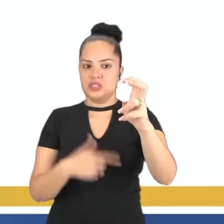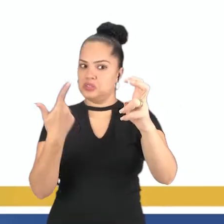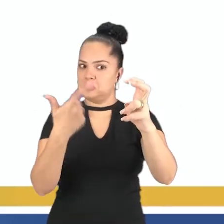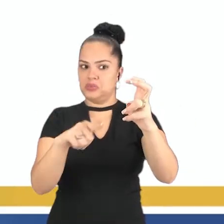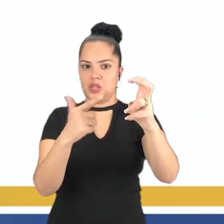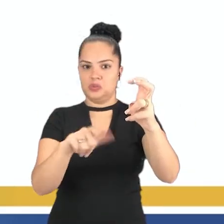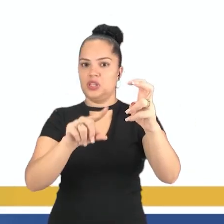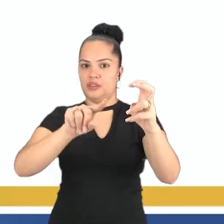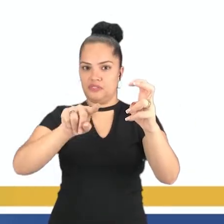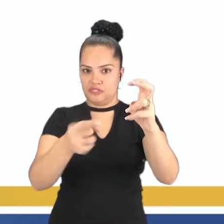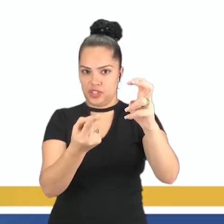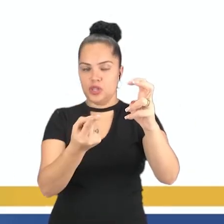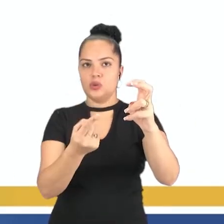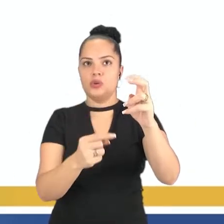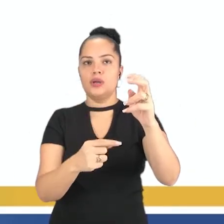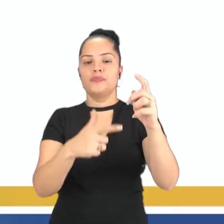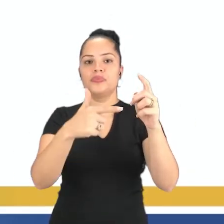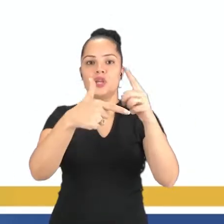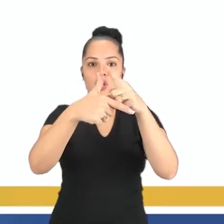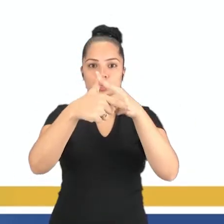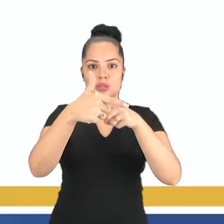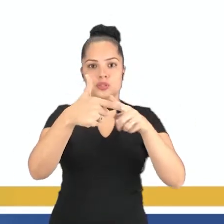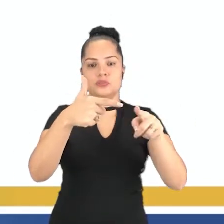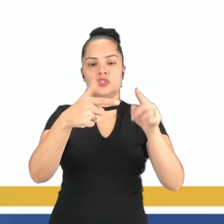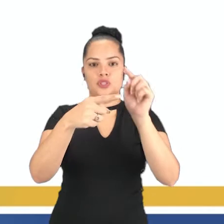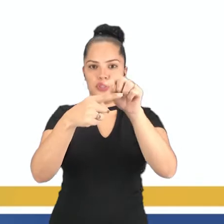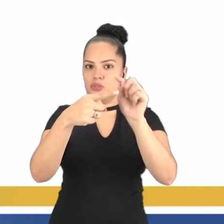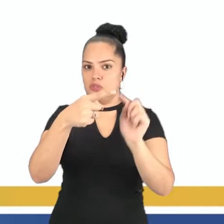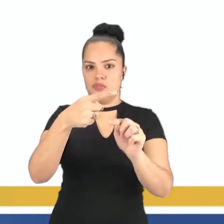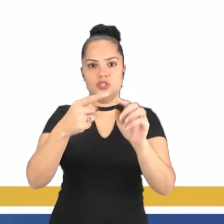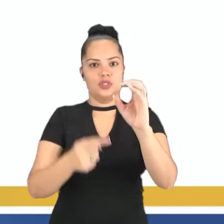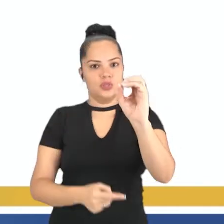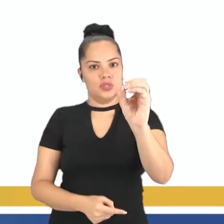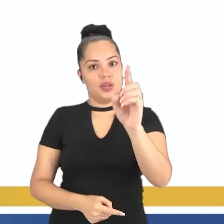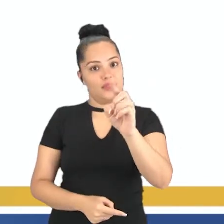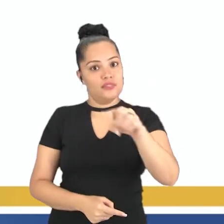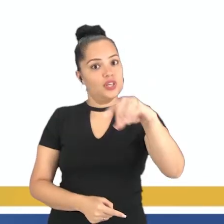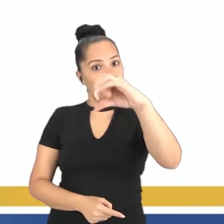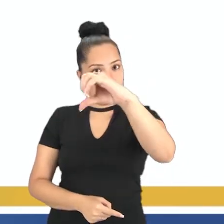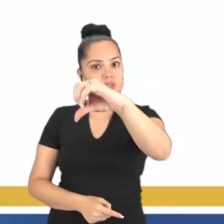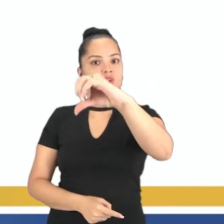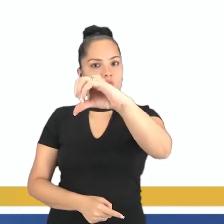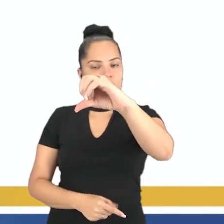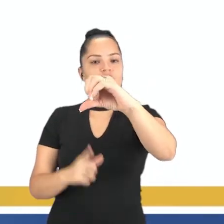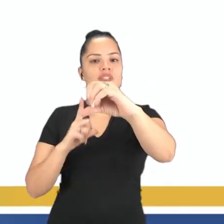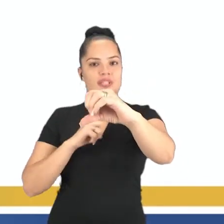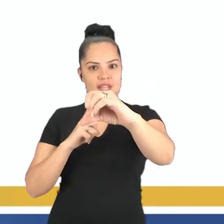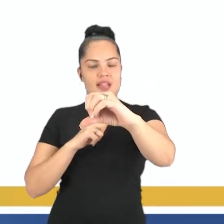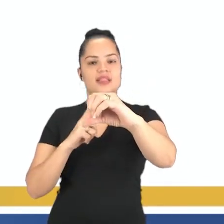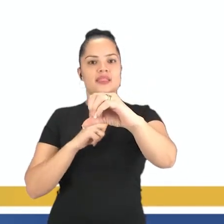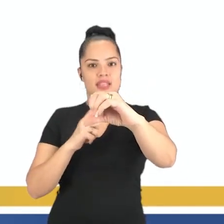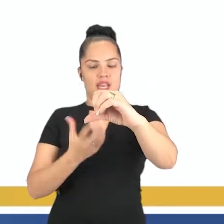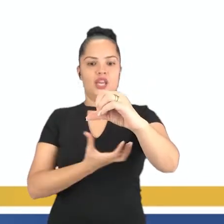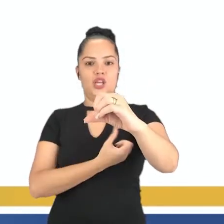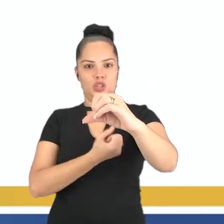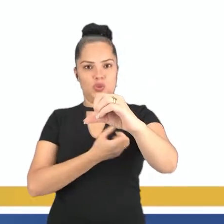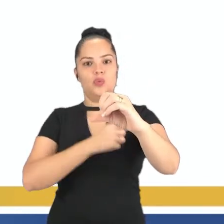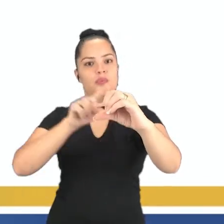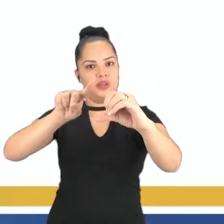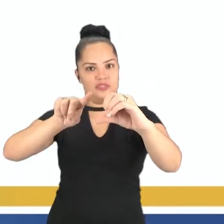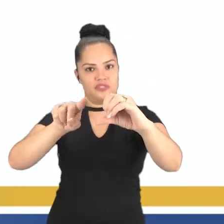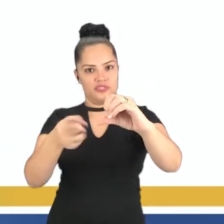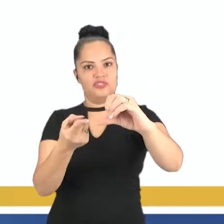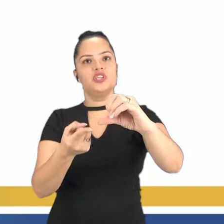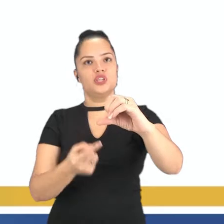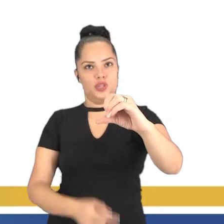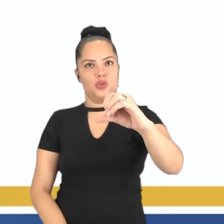né? Dividido para 0,9 ou 9 décimos. O 0,9 ele é o número decimal, ele tem vírgula e